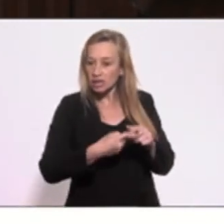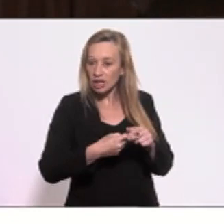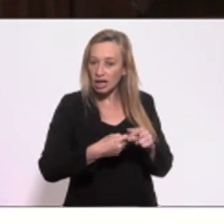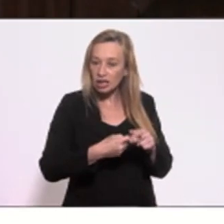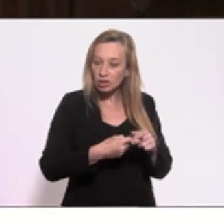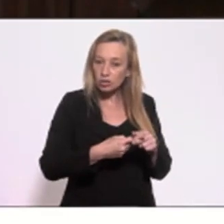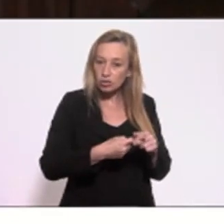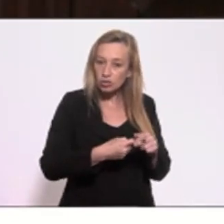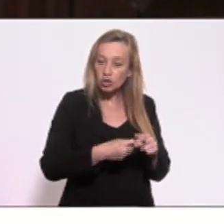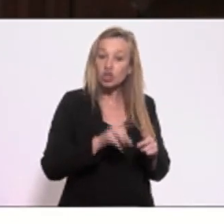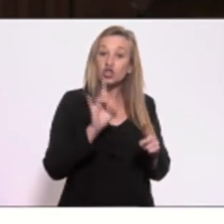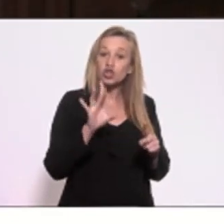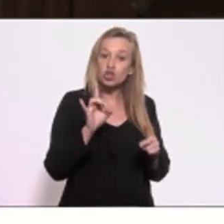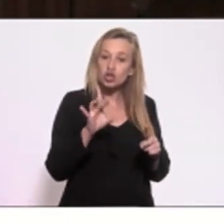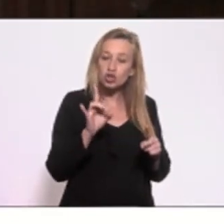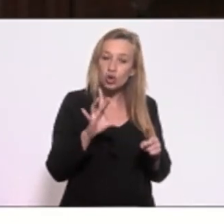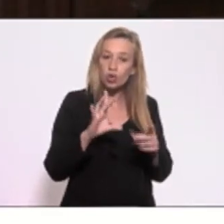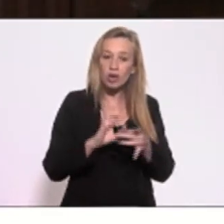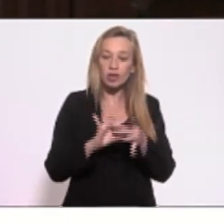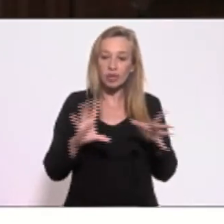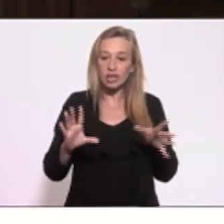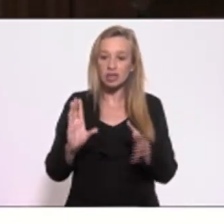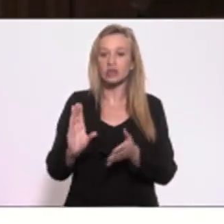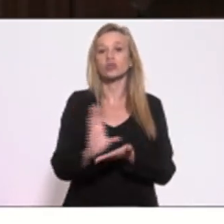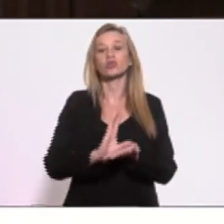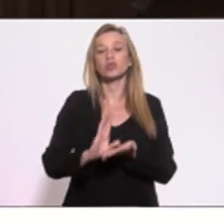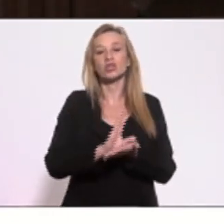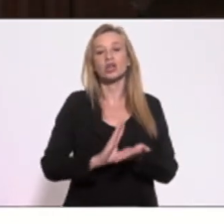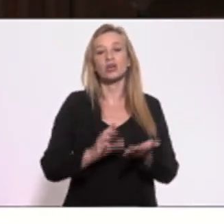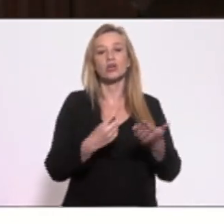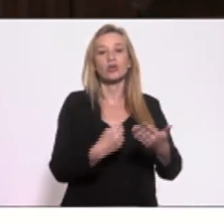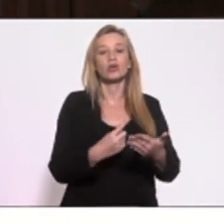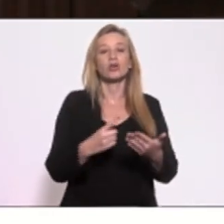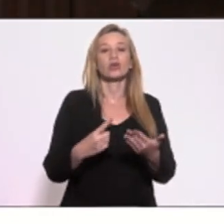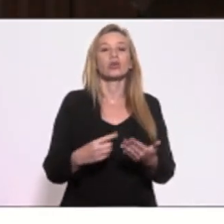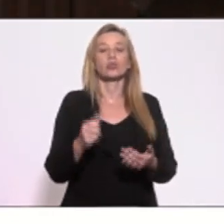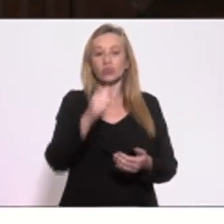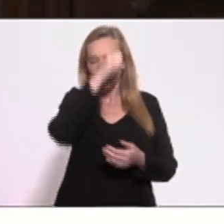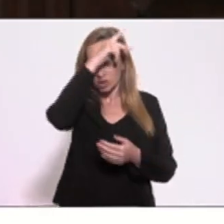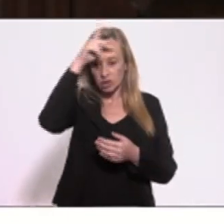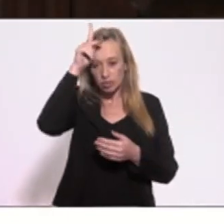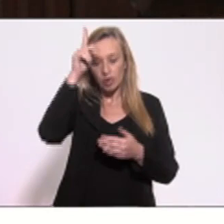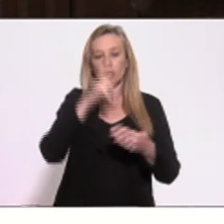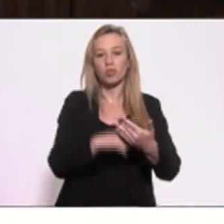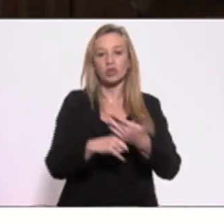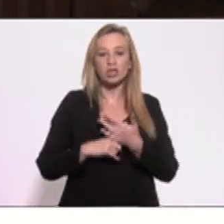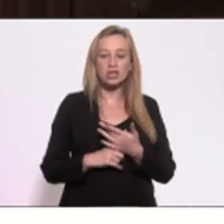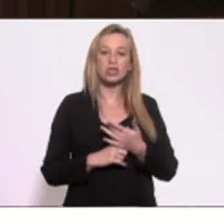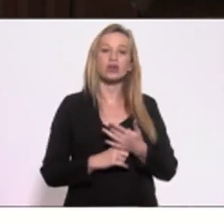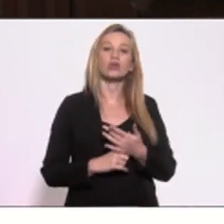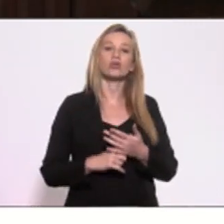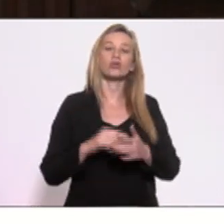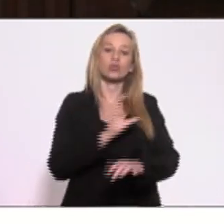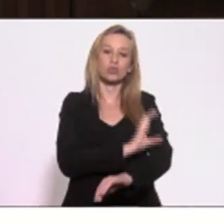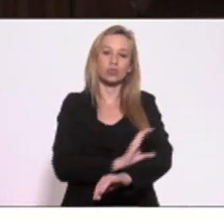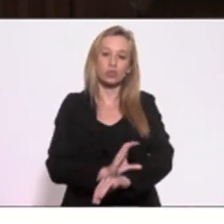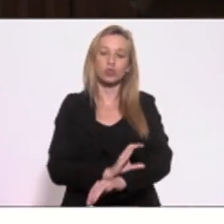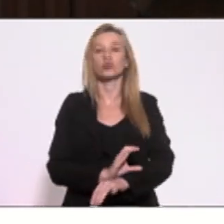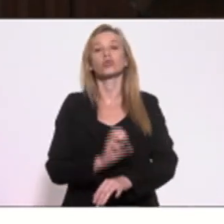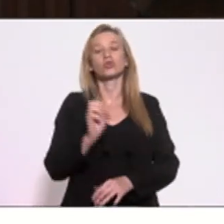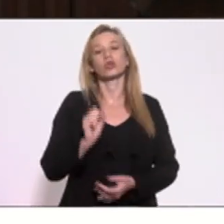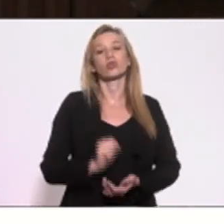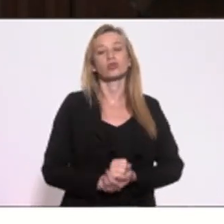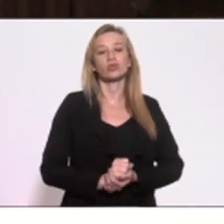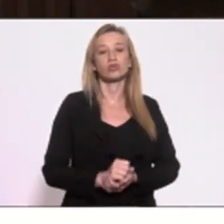exclusivamente com autorização do Conselho Municipal de Proteção do Patrimônio Cultural do Rio de Janeiro.